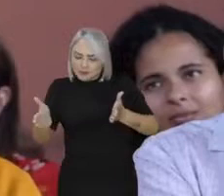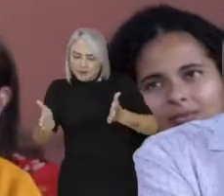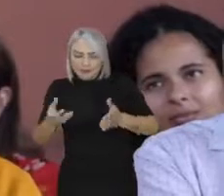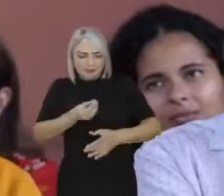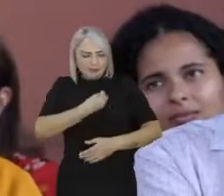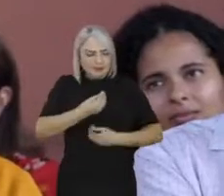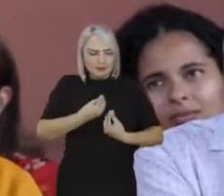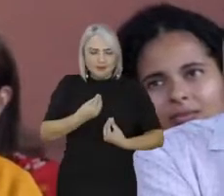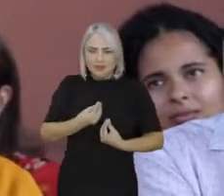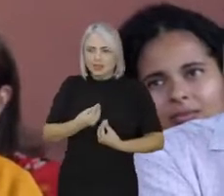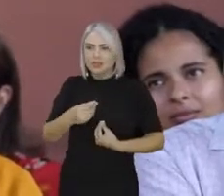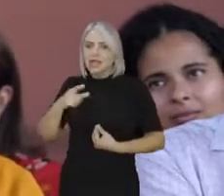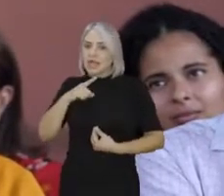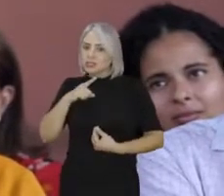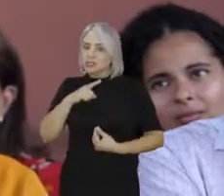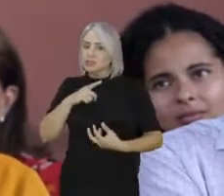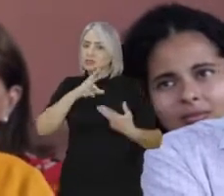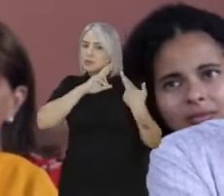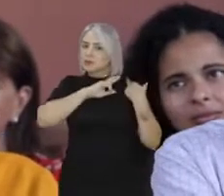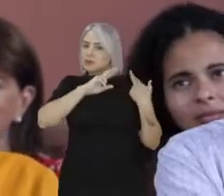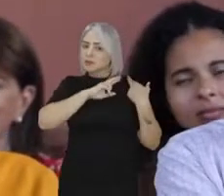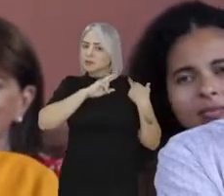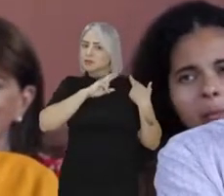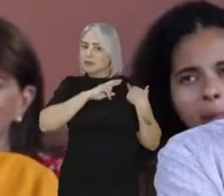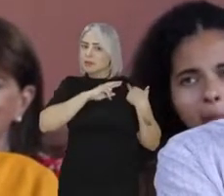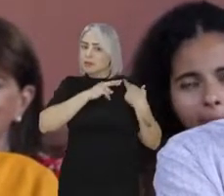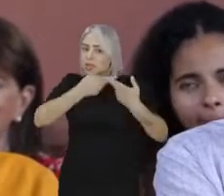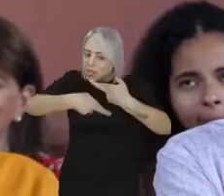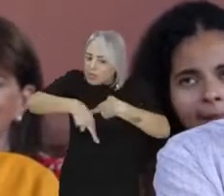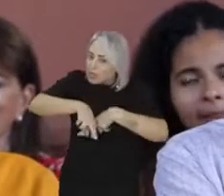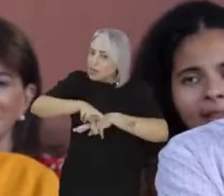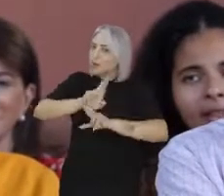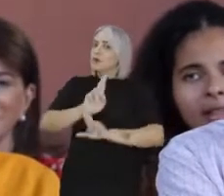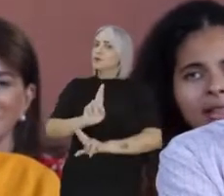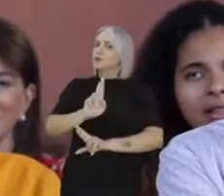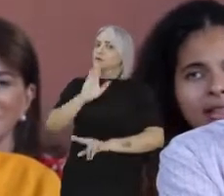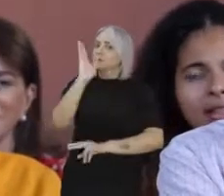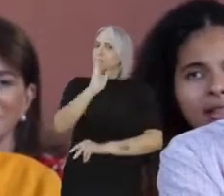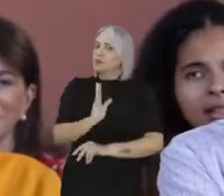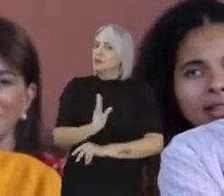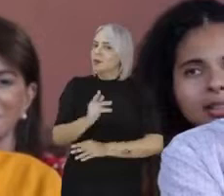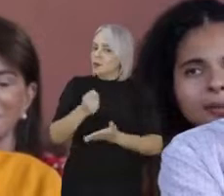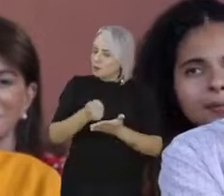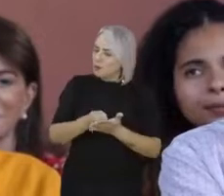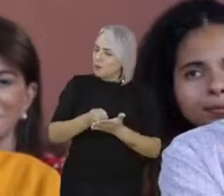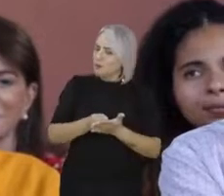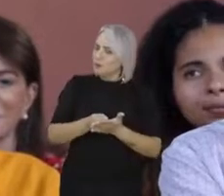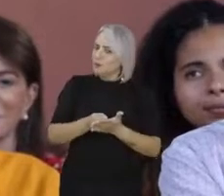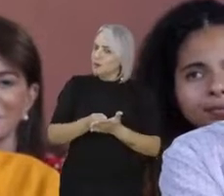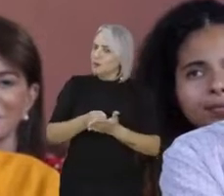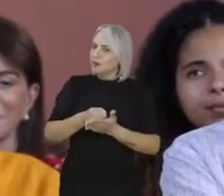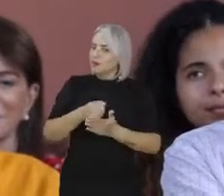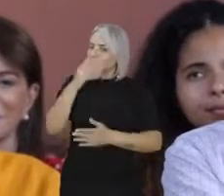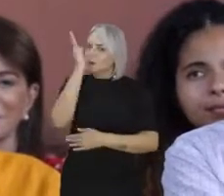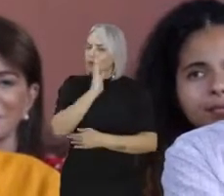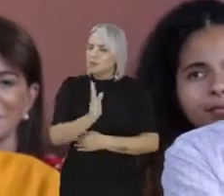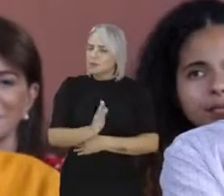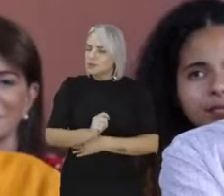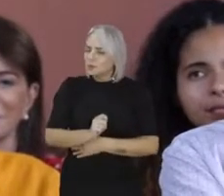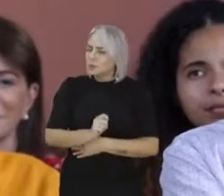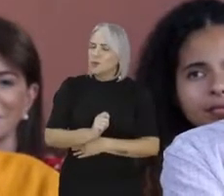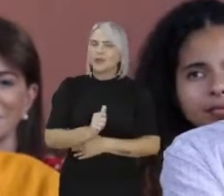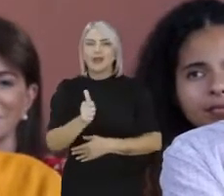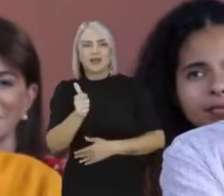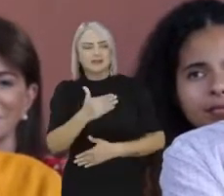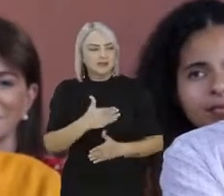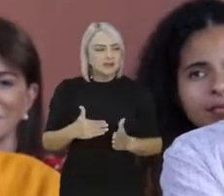tarefa muito grande de reconstruir o Brasil. O Brasil, quase todas as políticas